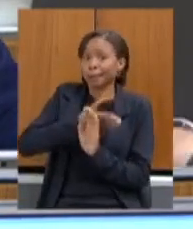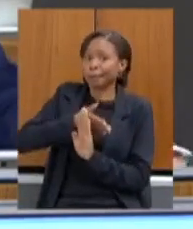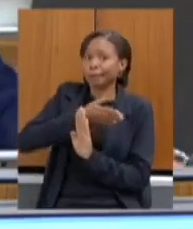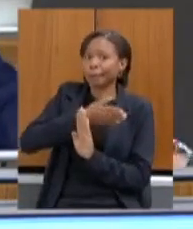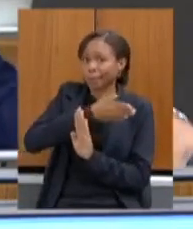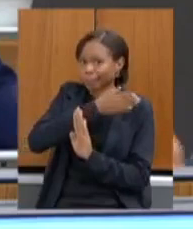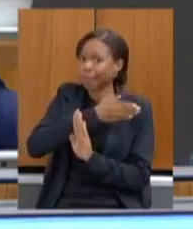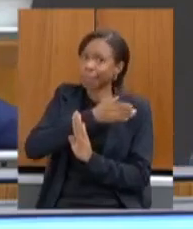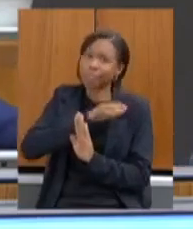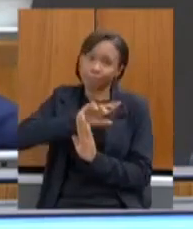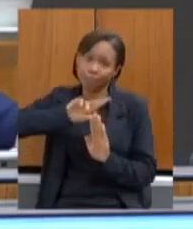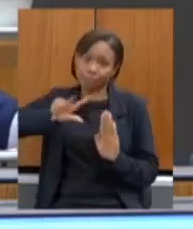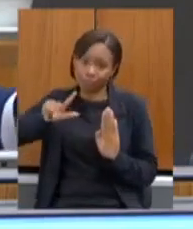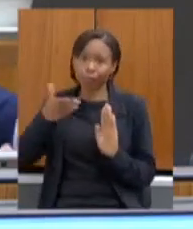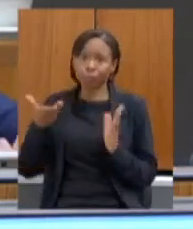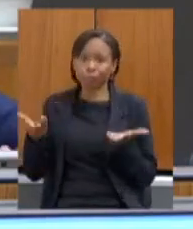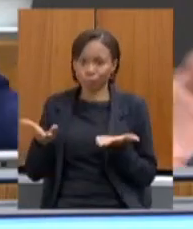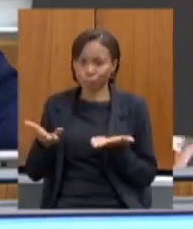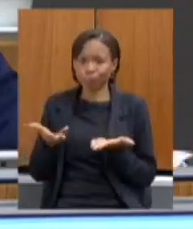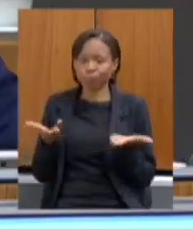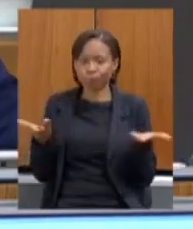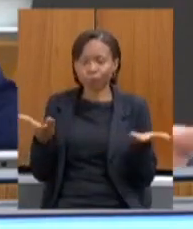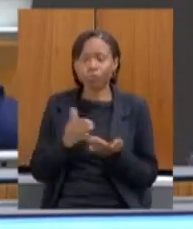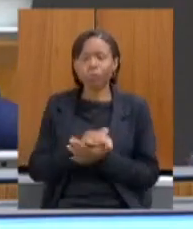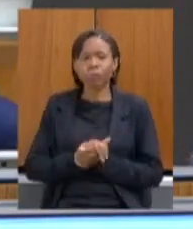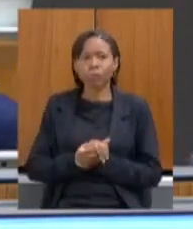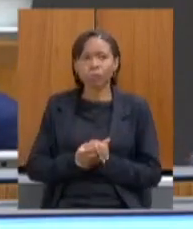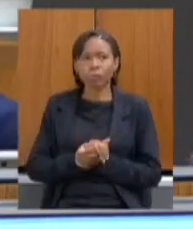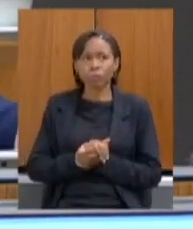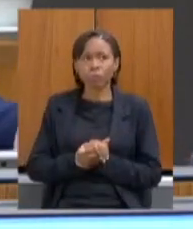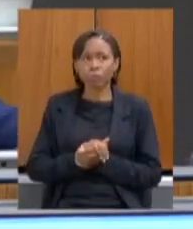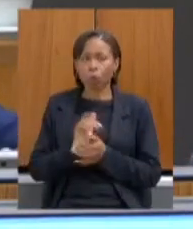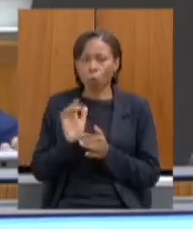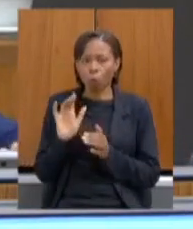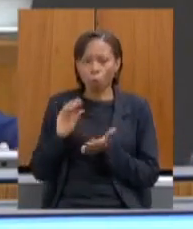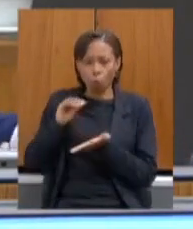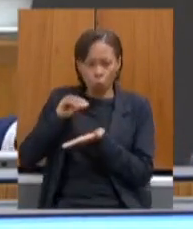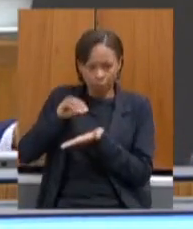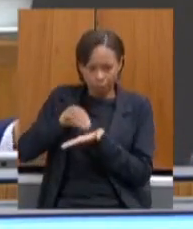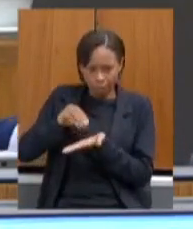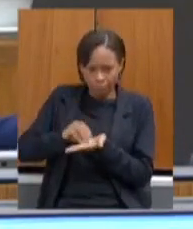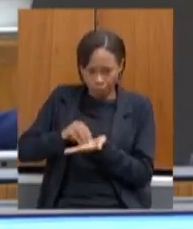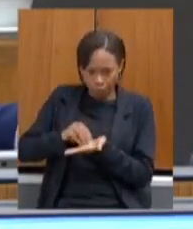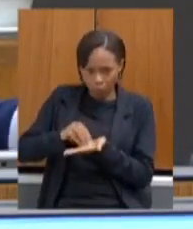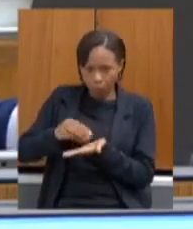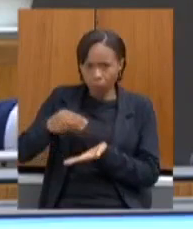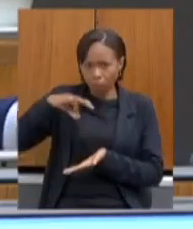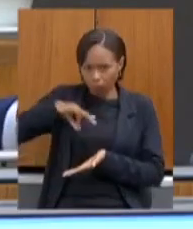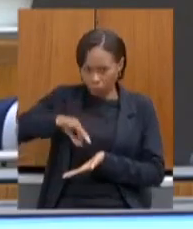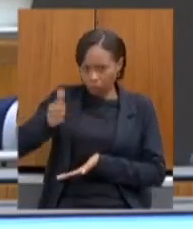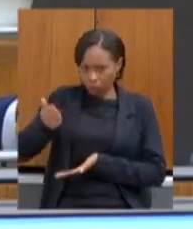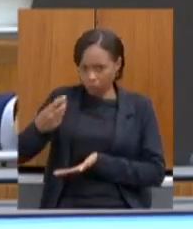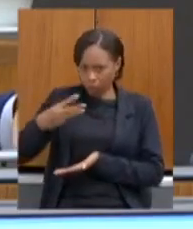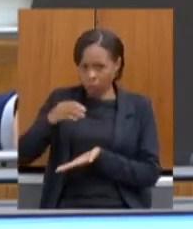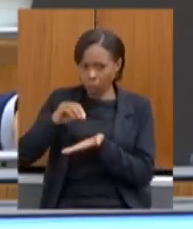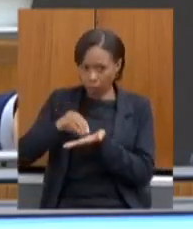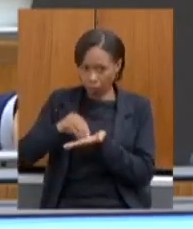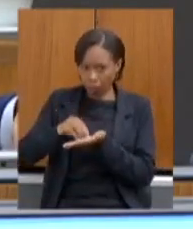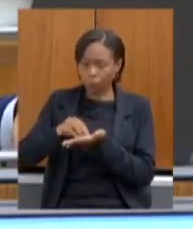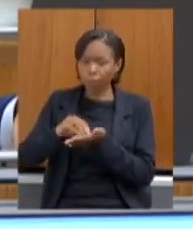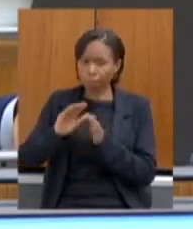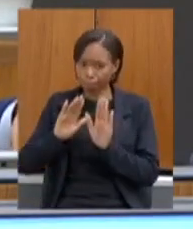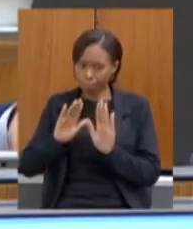anos. Sobre o restante do 13º salário, o governador Romeu Zema ainda está